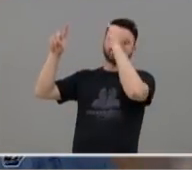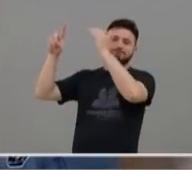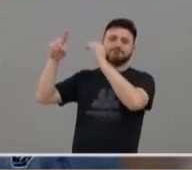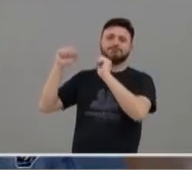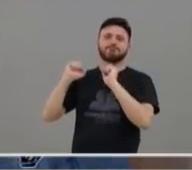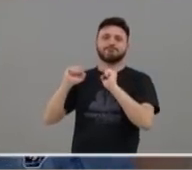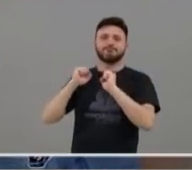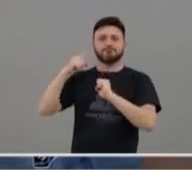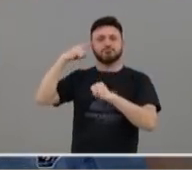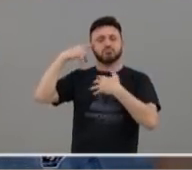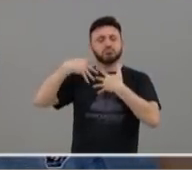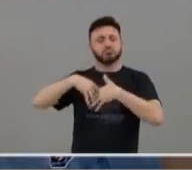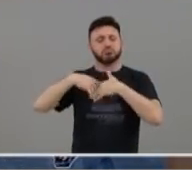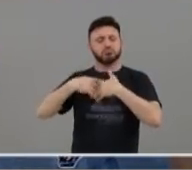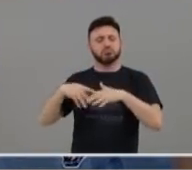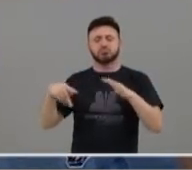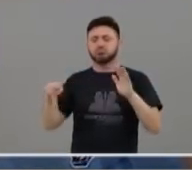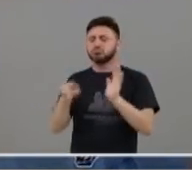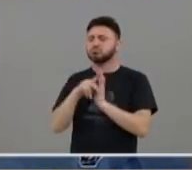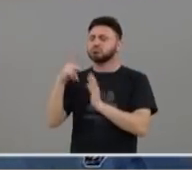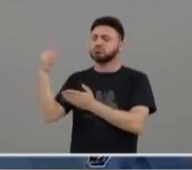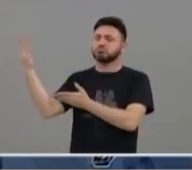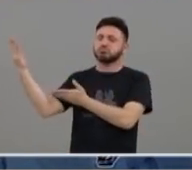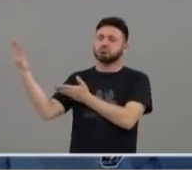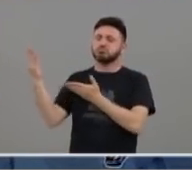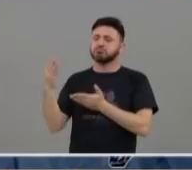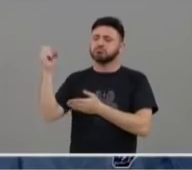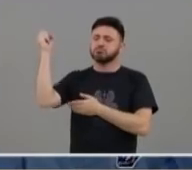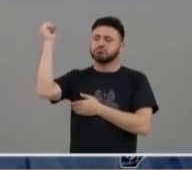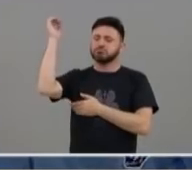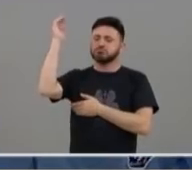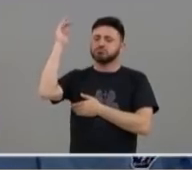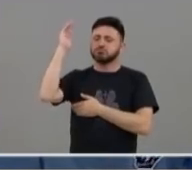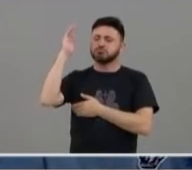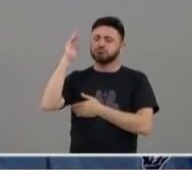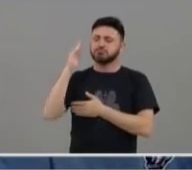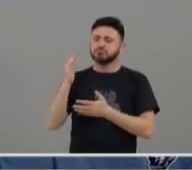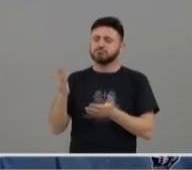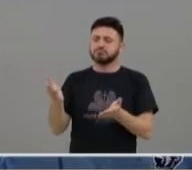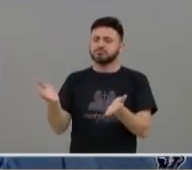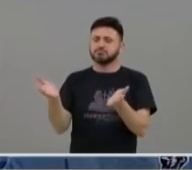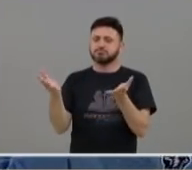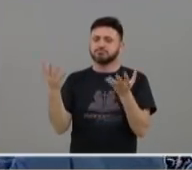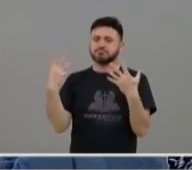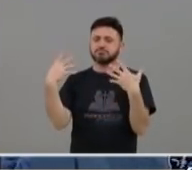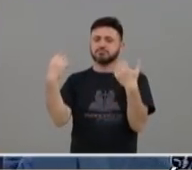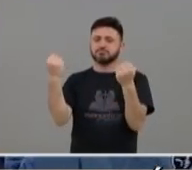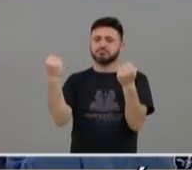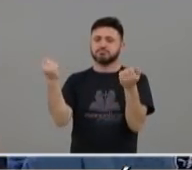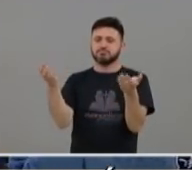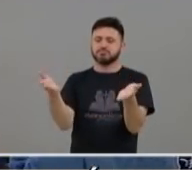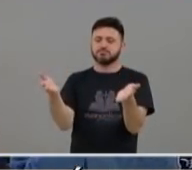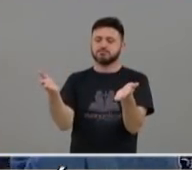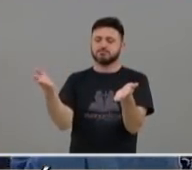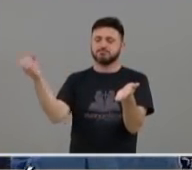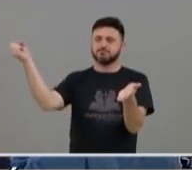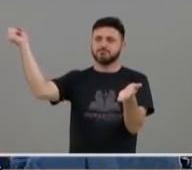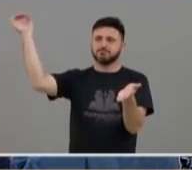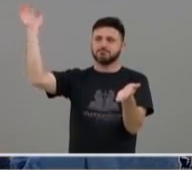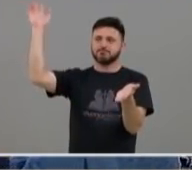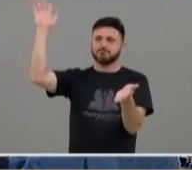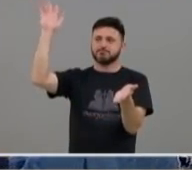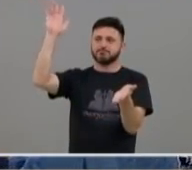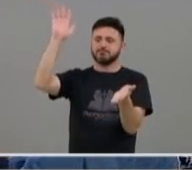contemplar somente a Tua presença, com as Suas mãos abertas. Receba, receba todo o sinal da